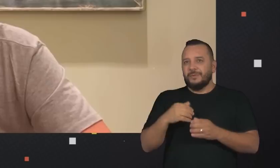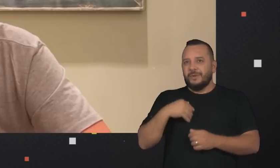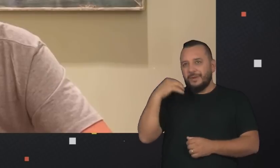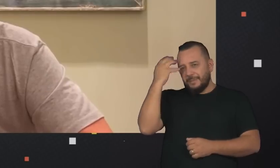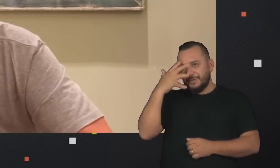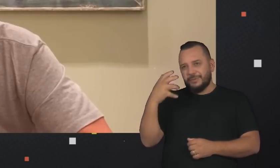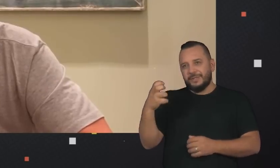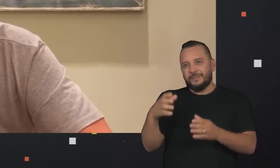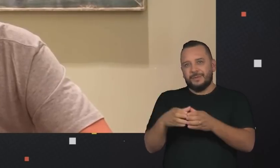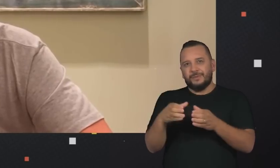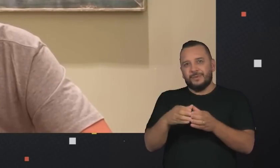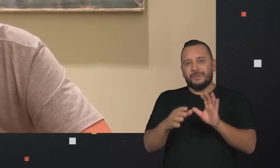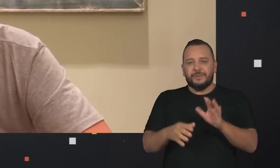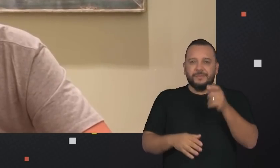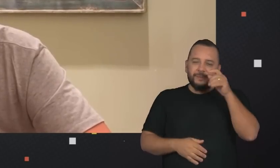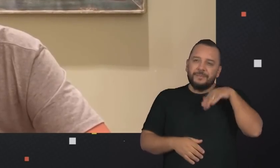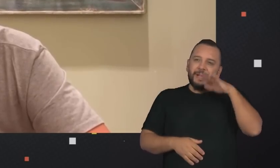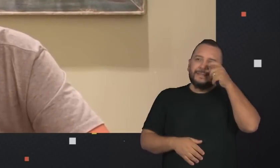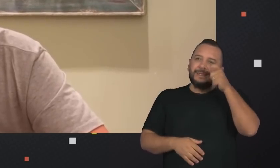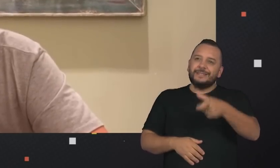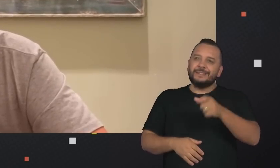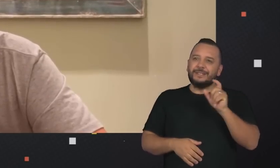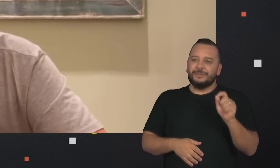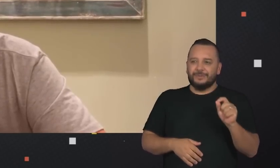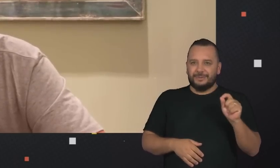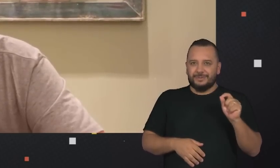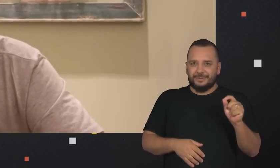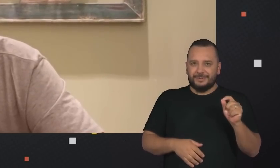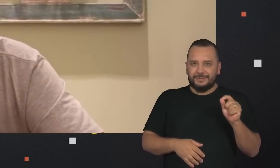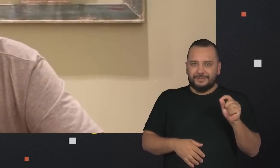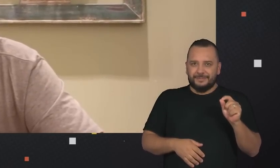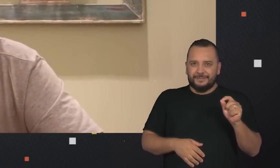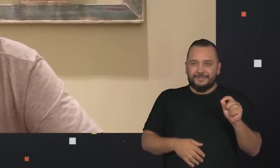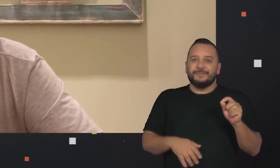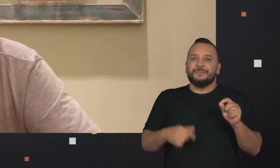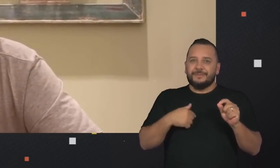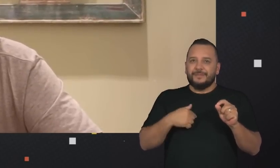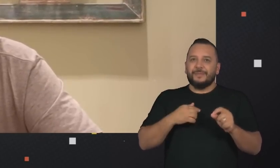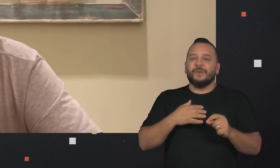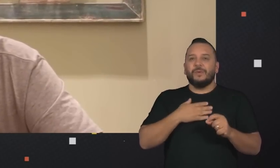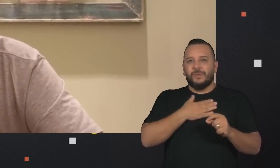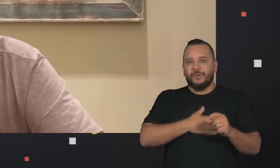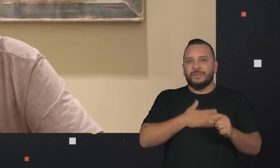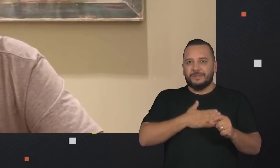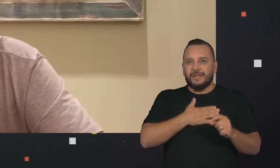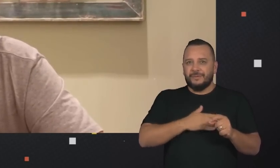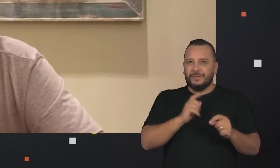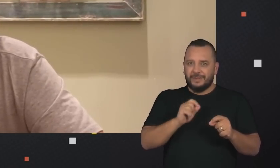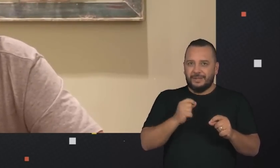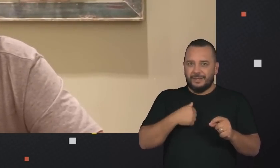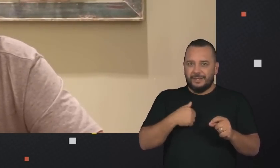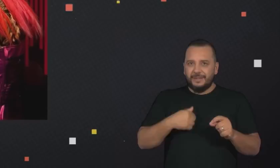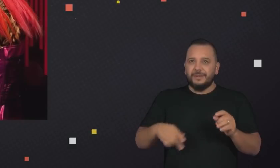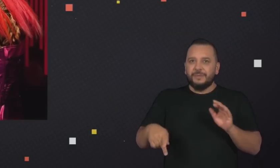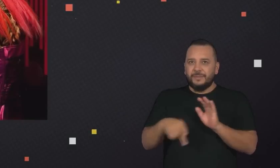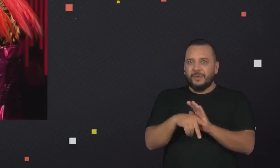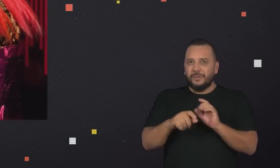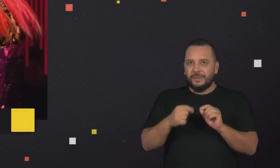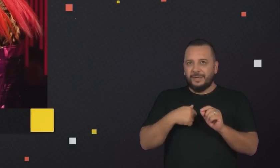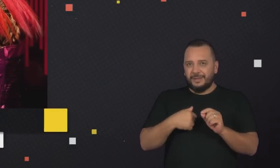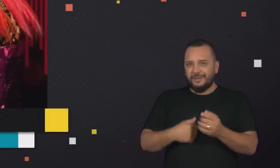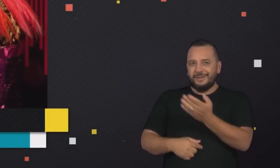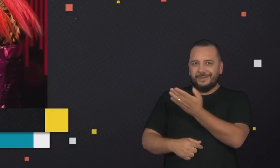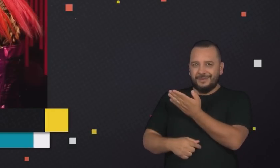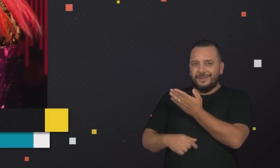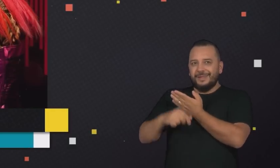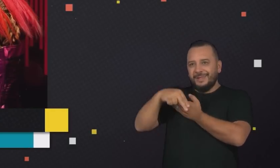Tóquio. Mas o mais interessante dessa história é que eu gostava muito da Nina Hagen, o Supla gostava muito da Nina Hagen, a gente começou a falar